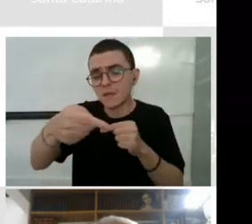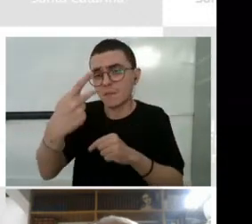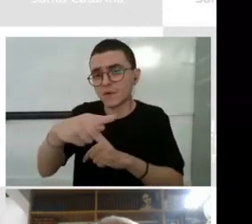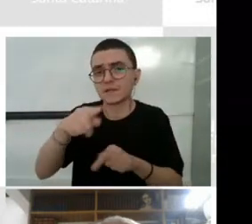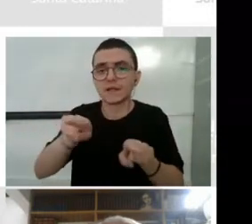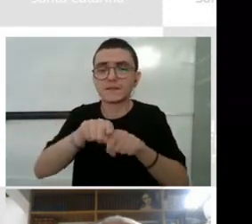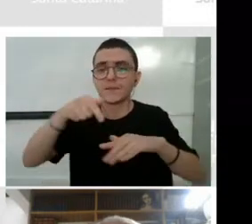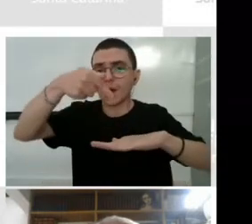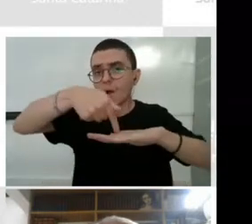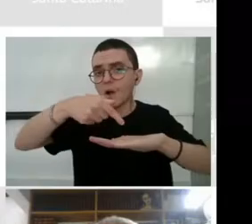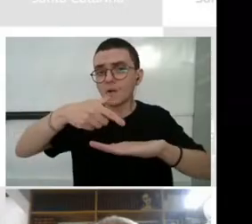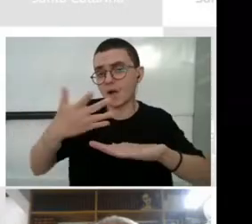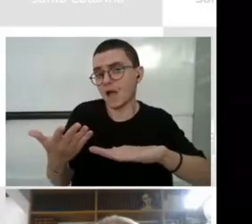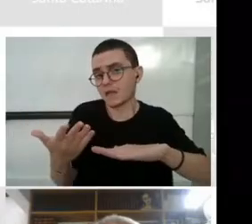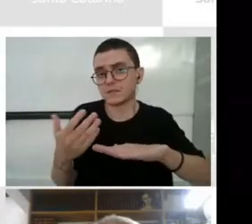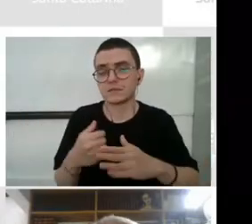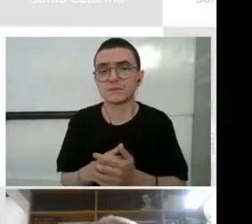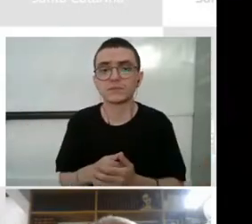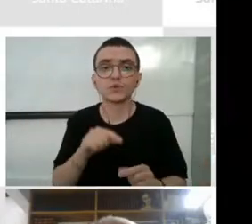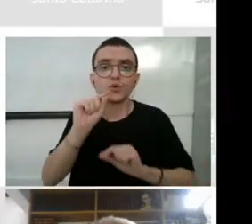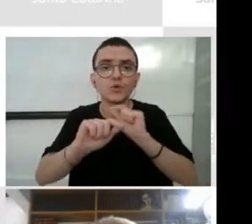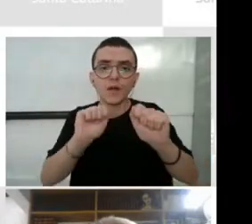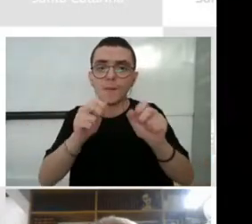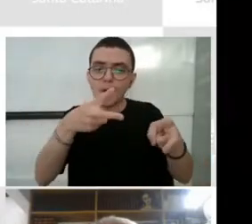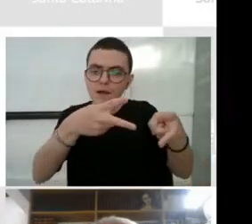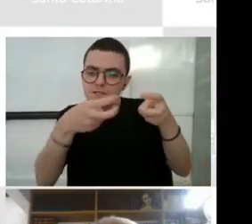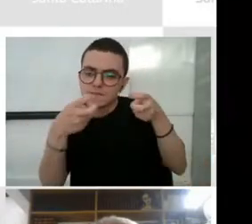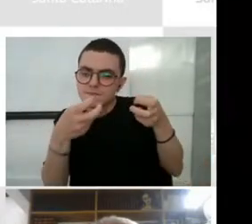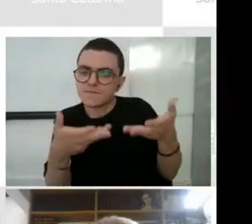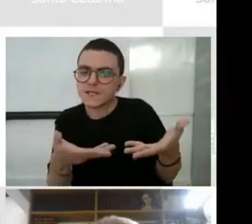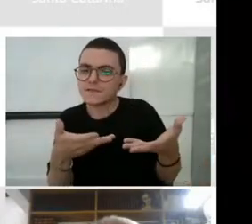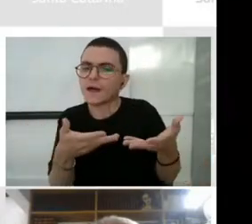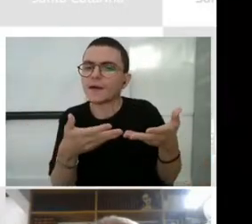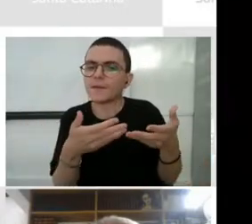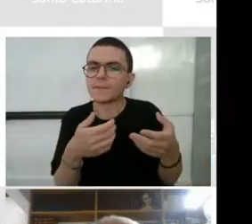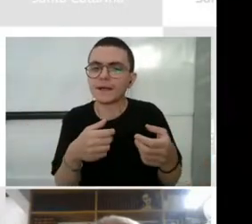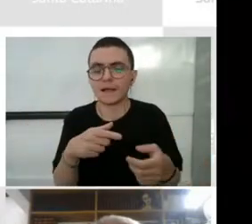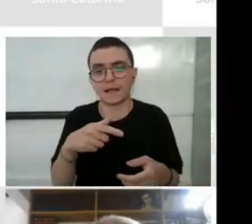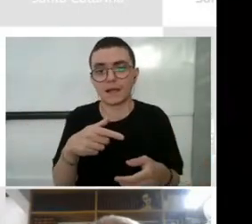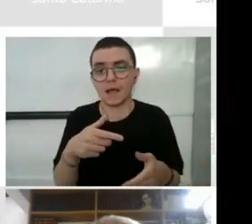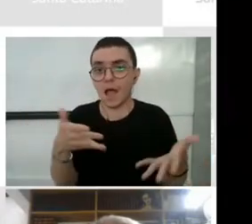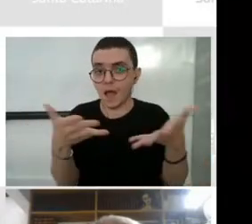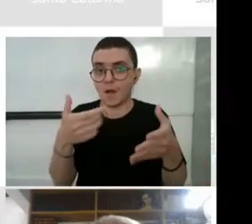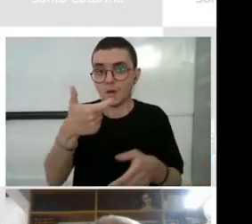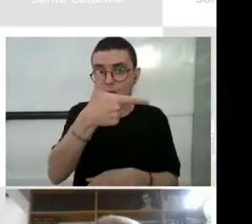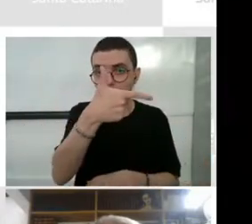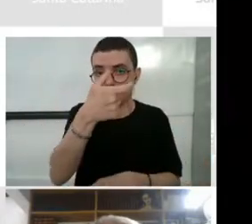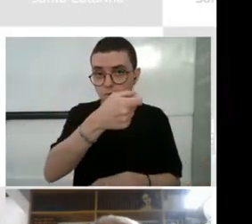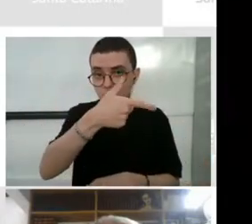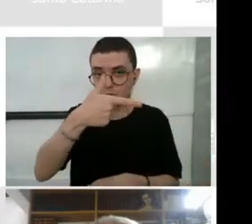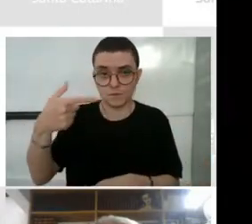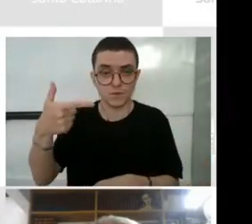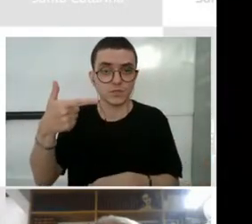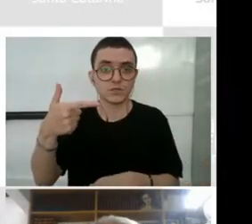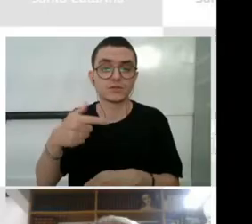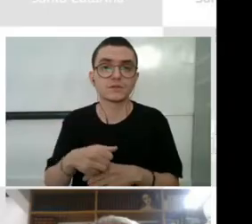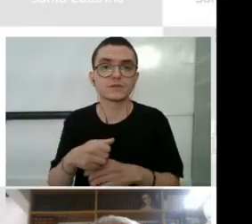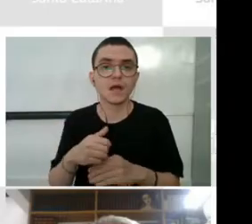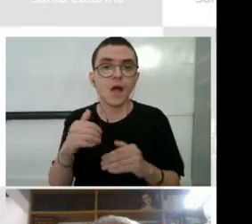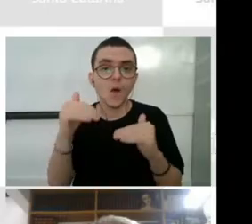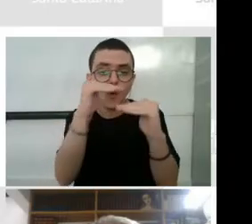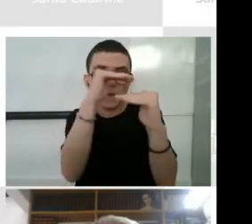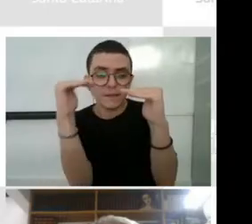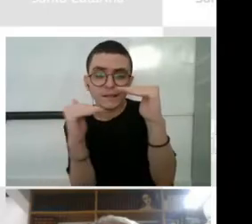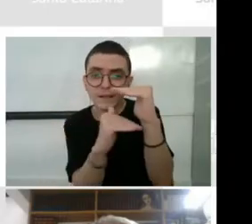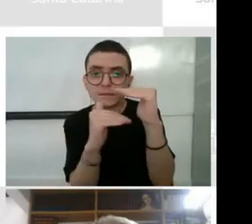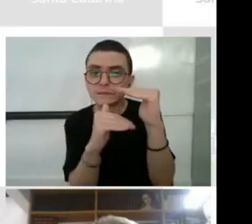então, claramente, é que mesmo, né, estamos aqui em 2022, mesmo no mais baixo cenário,